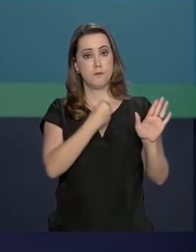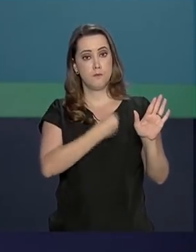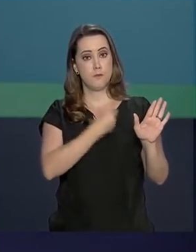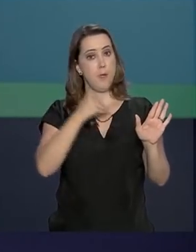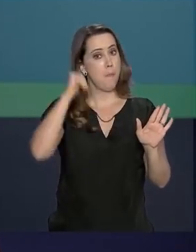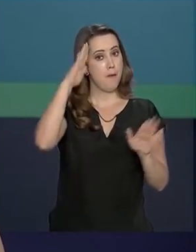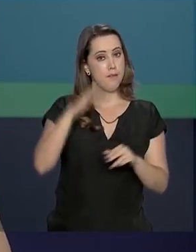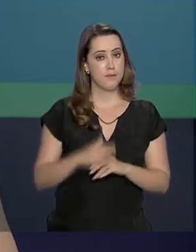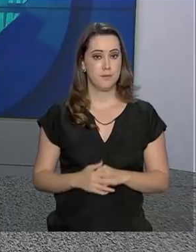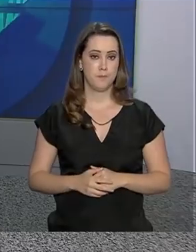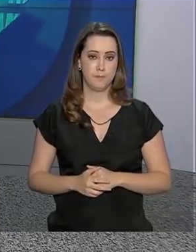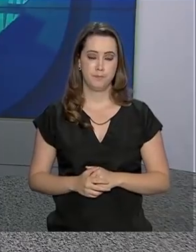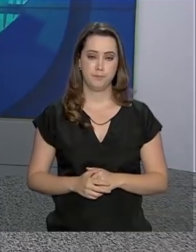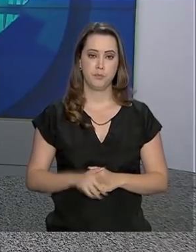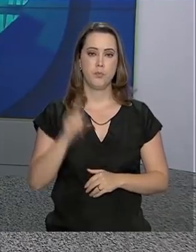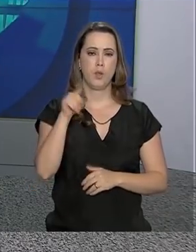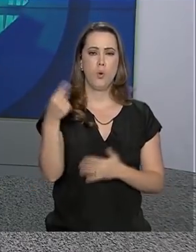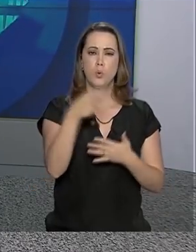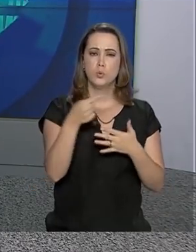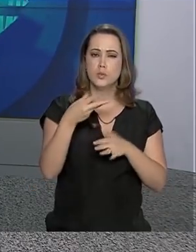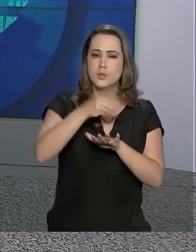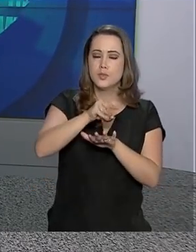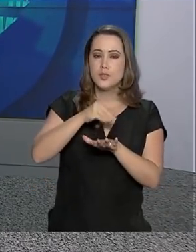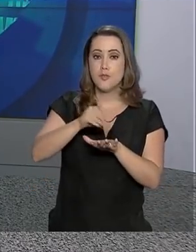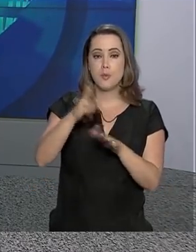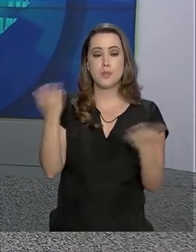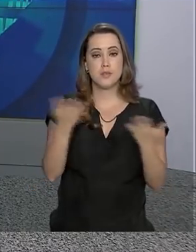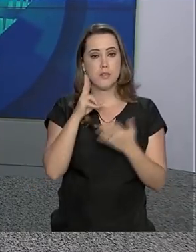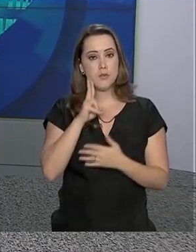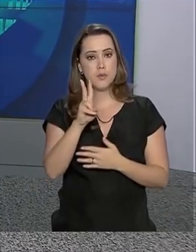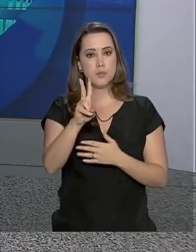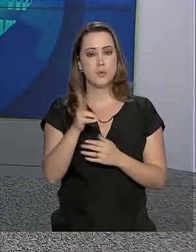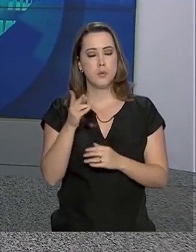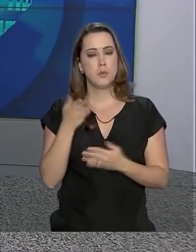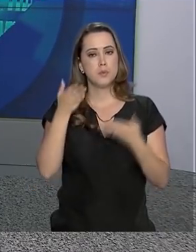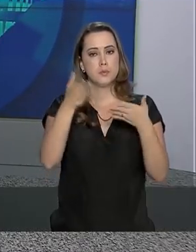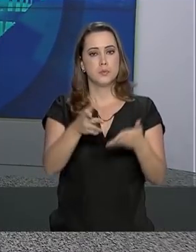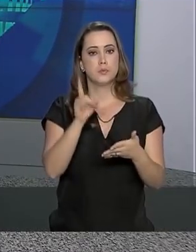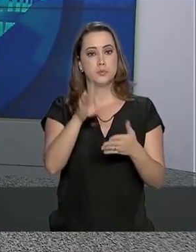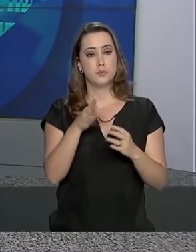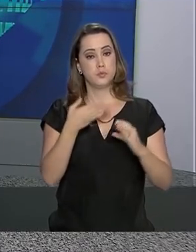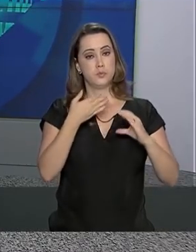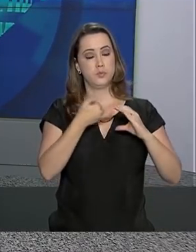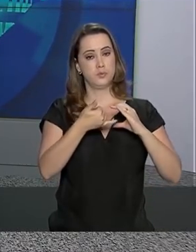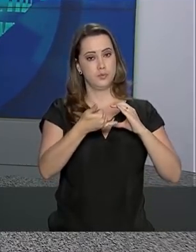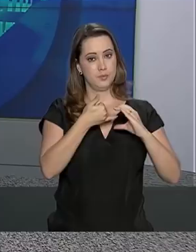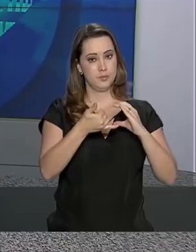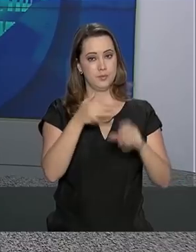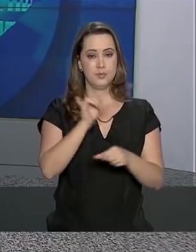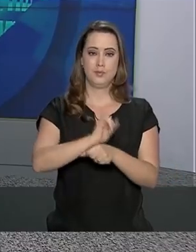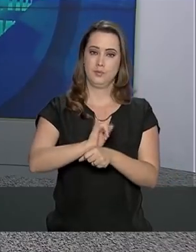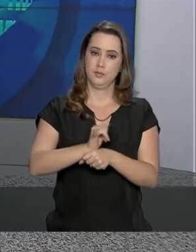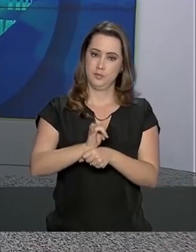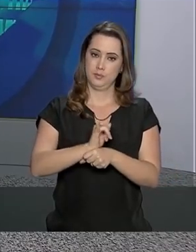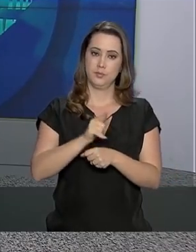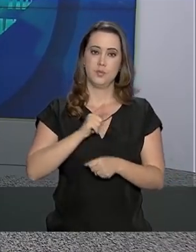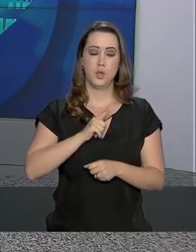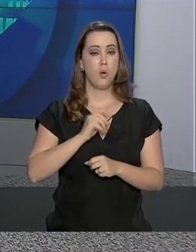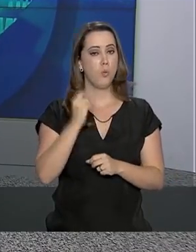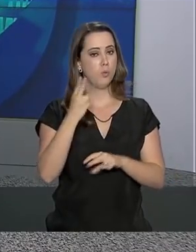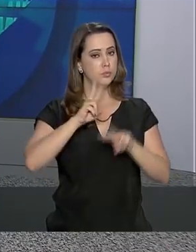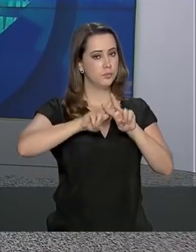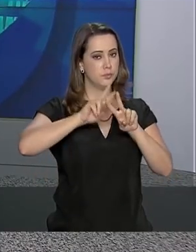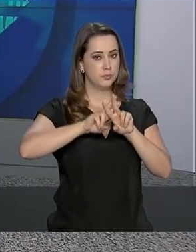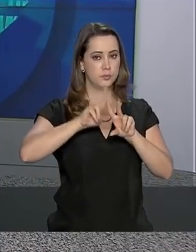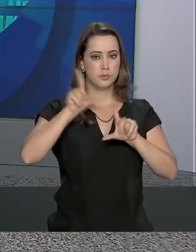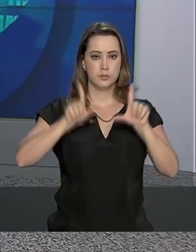sobrevivem à doença. Essas e outras notícias você acompanha agora e para participar basta acessar o Bate-Papo ao vivo no YouTube ou